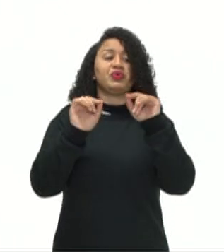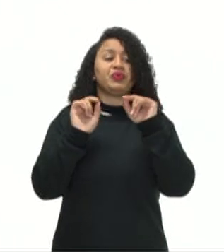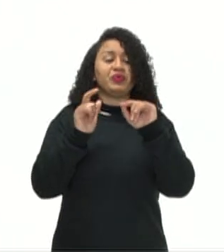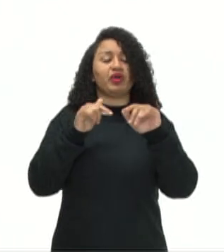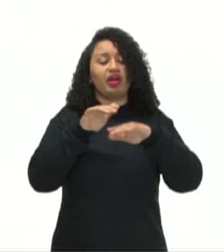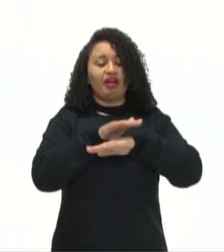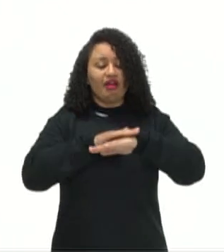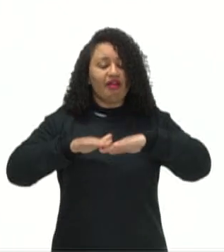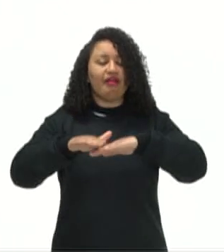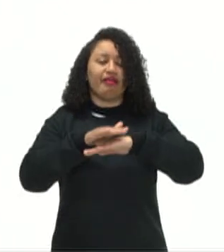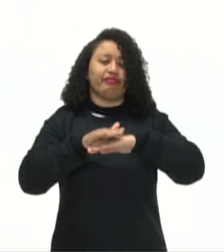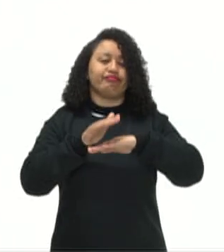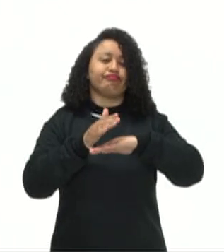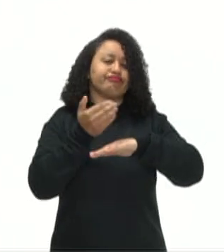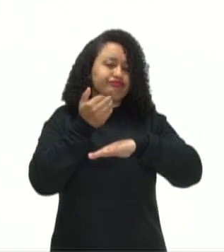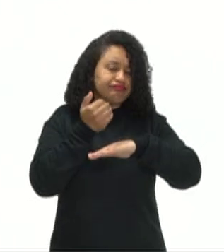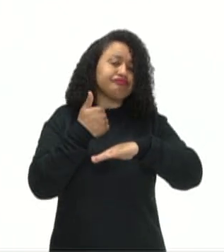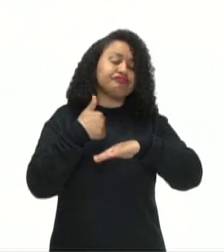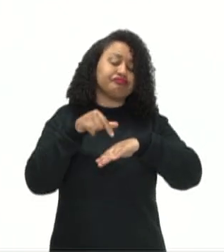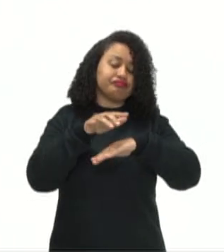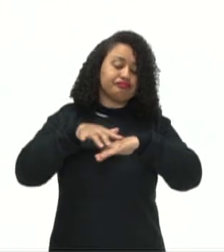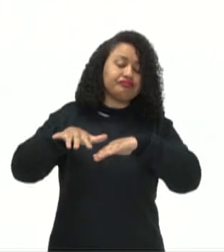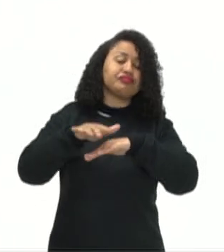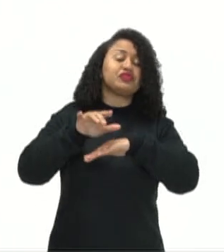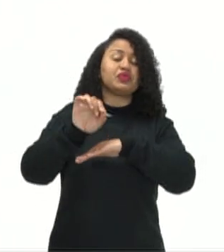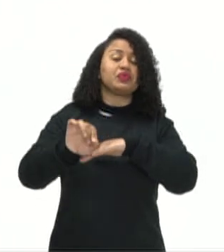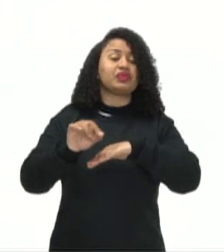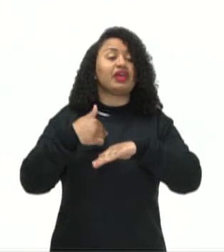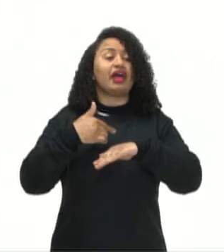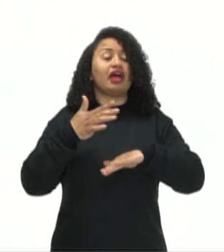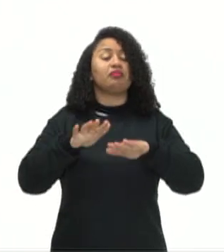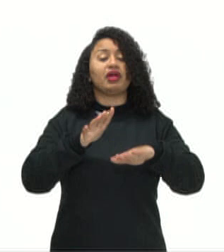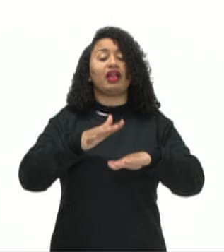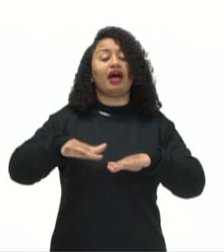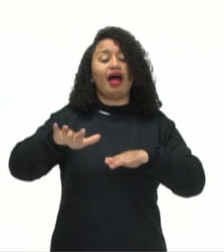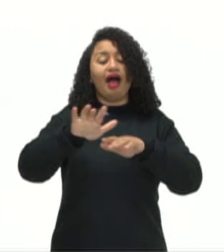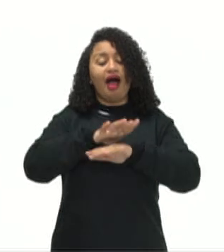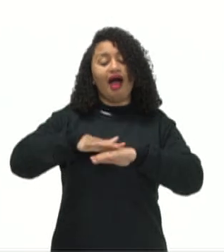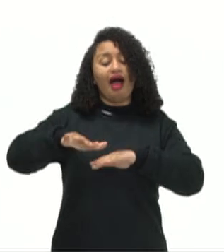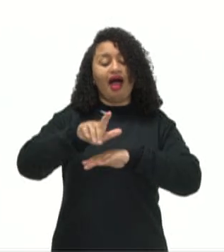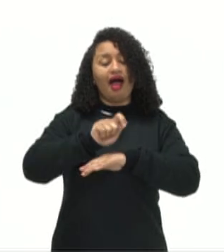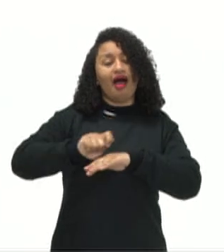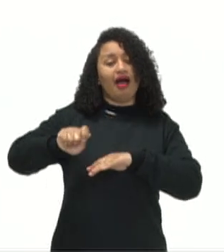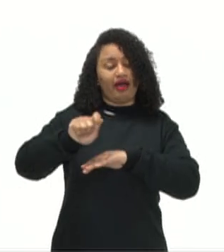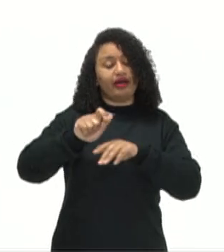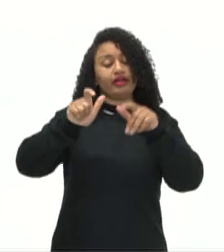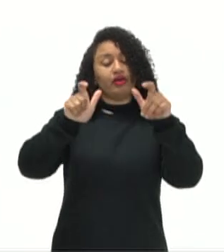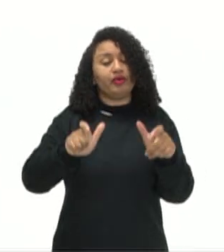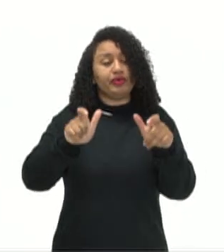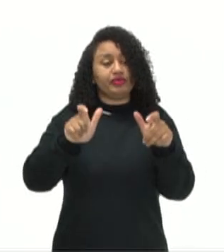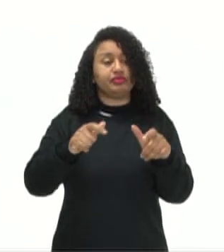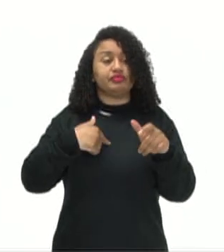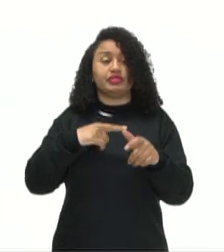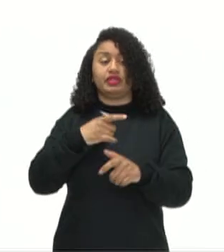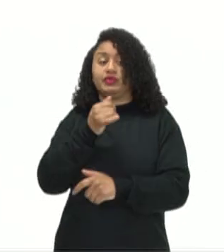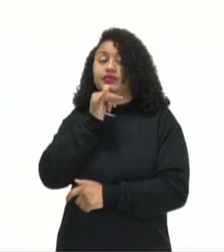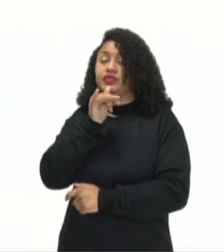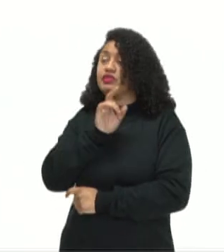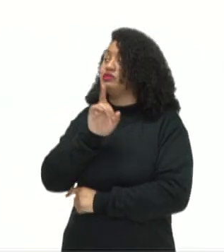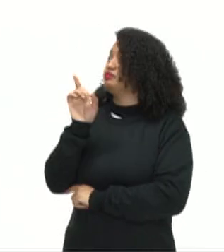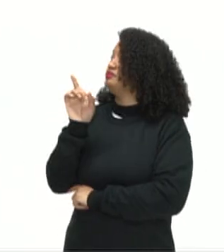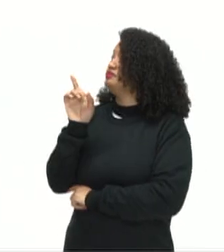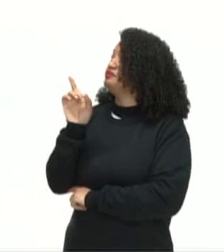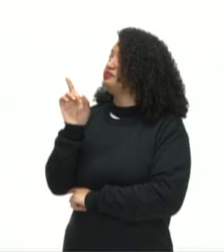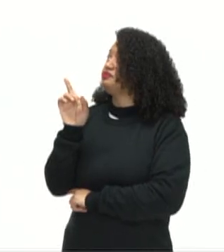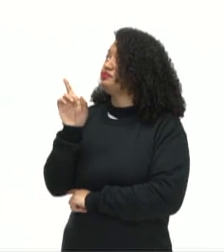camada de alimento e sua população é medida pela área que ocupam. Então, aqui nós temos um exemplo, a